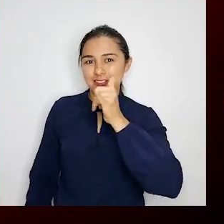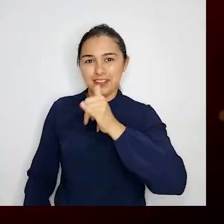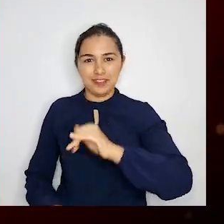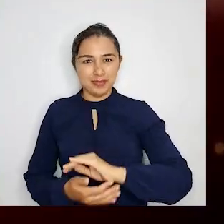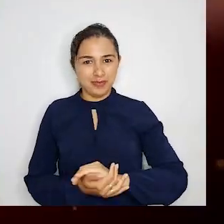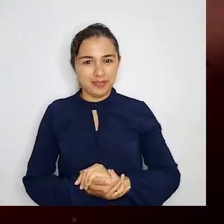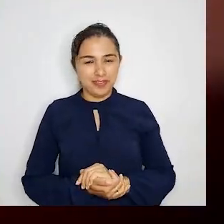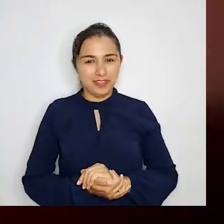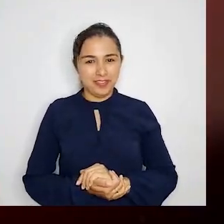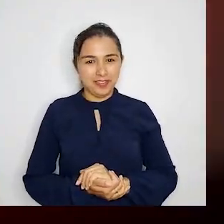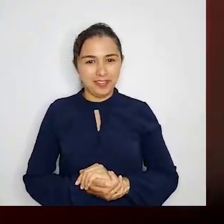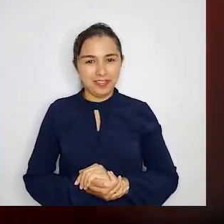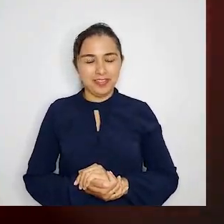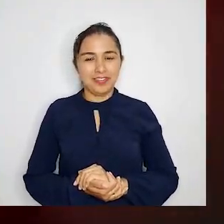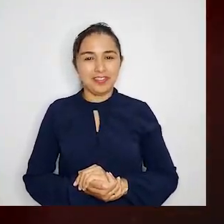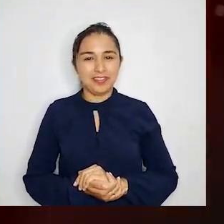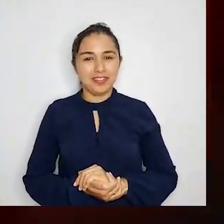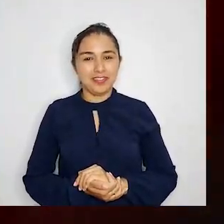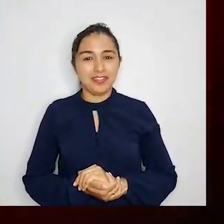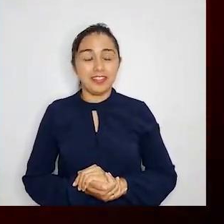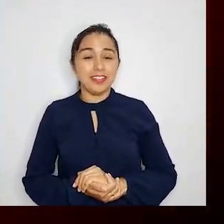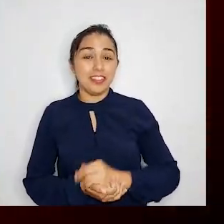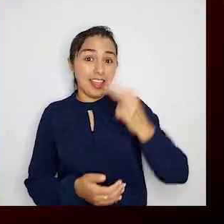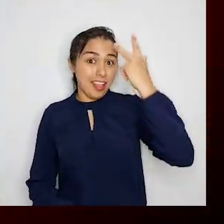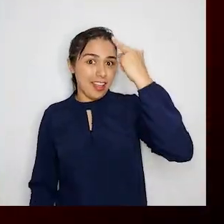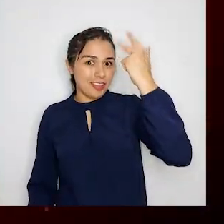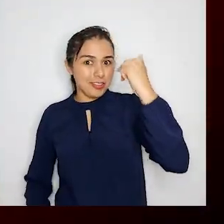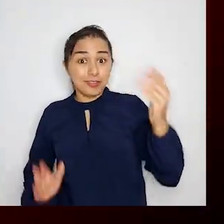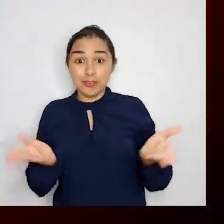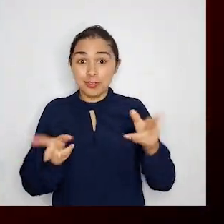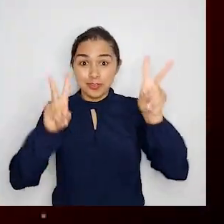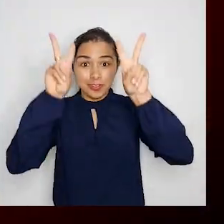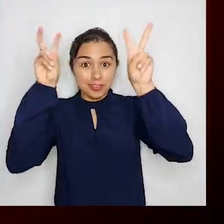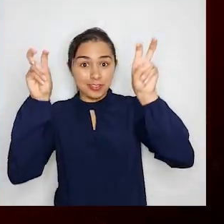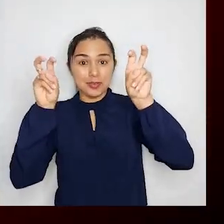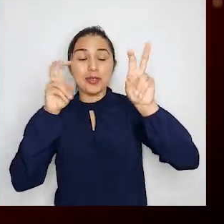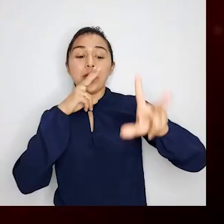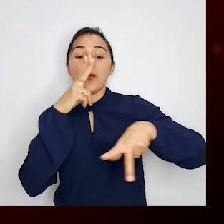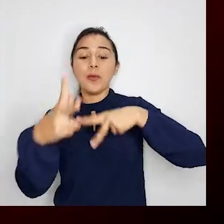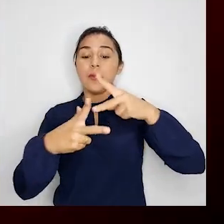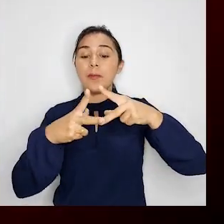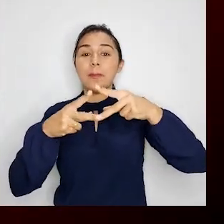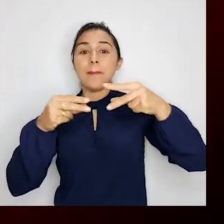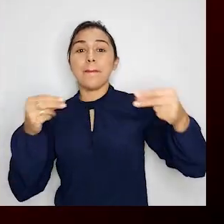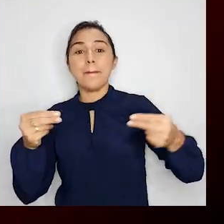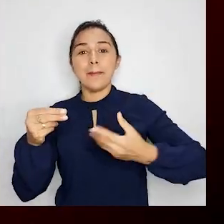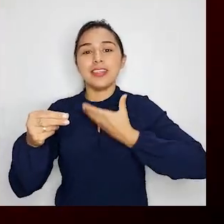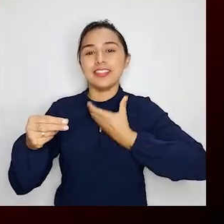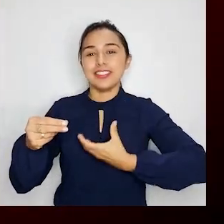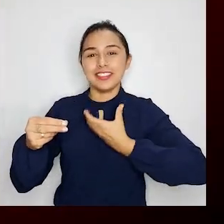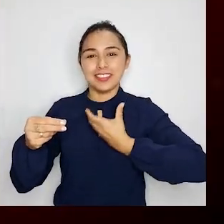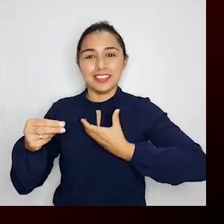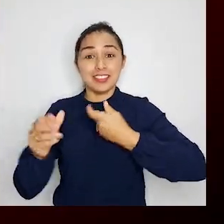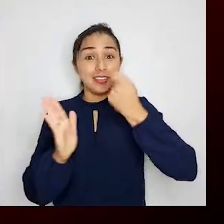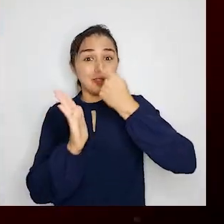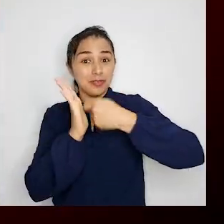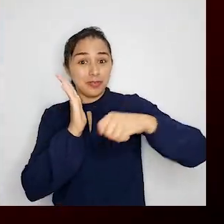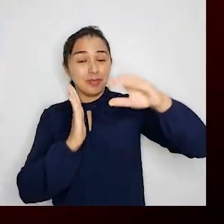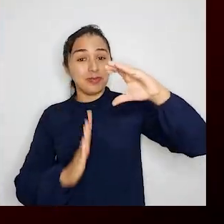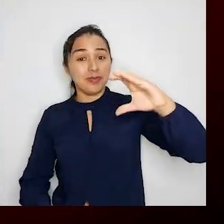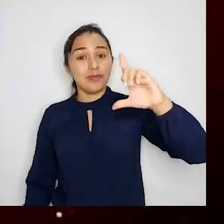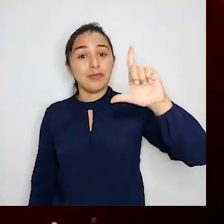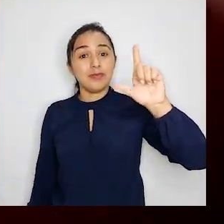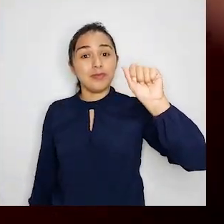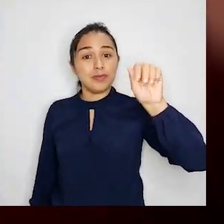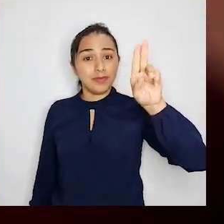agora vai contar. E o nome da nossa história de hoje é O Presente de Natal, de